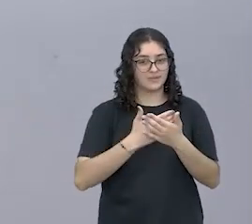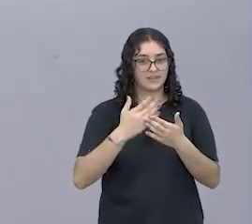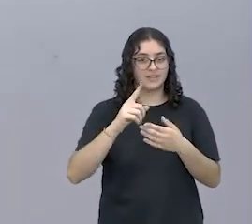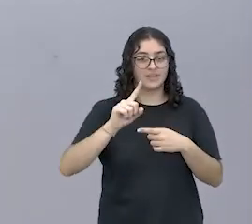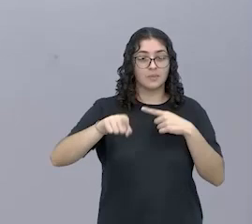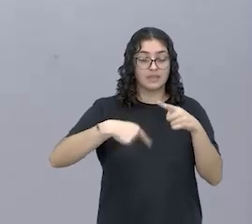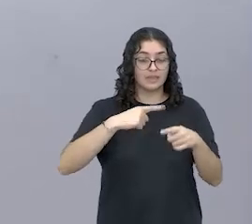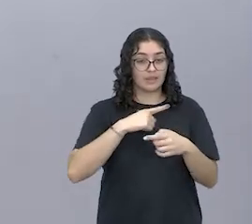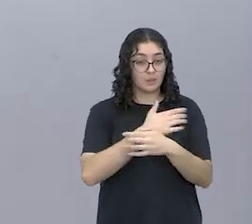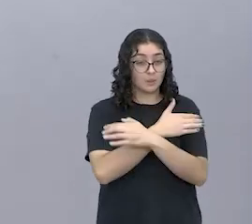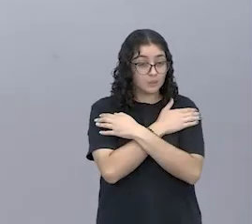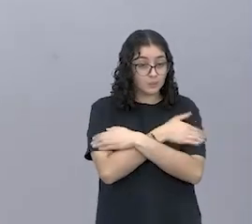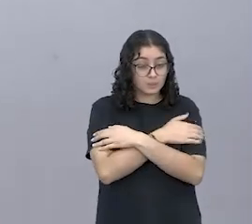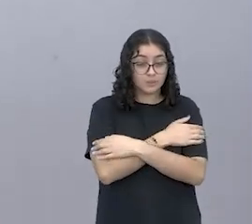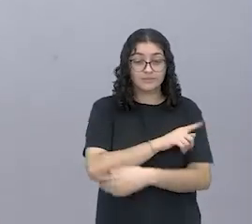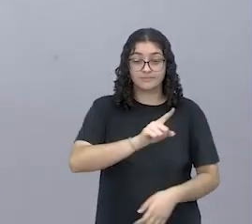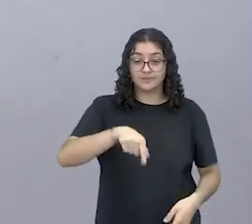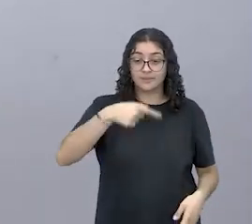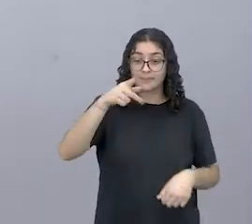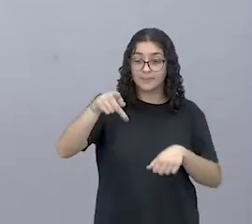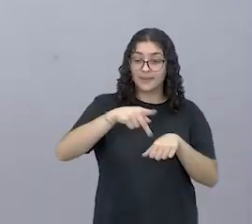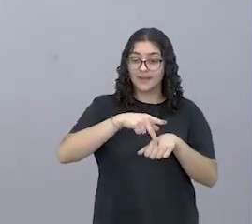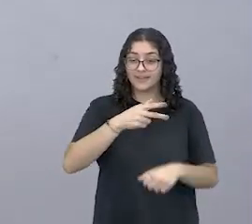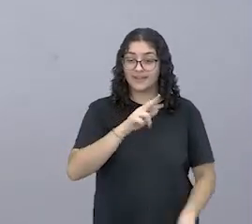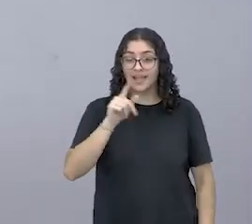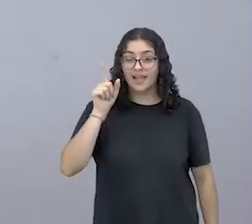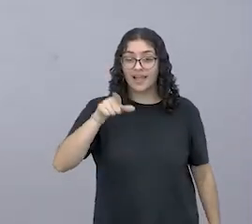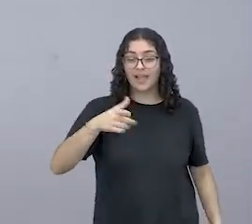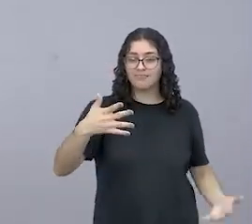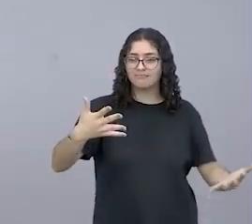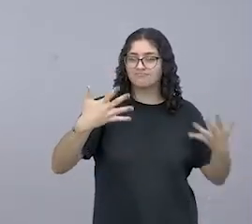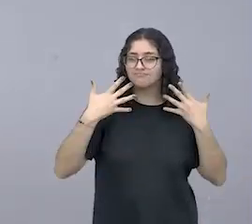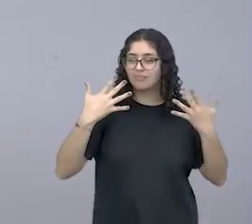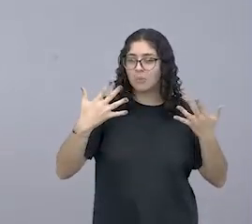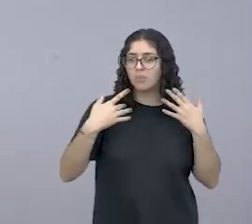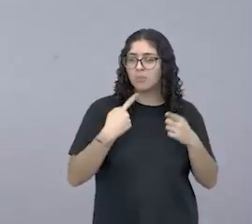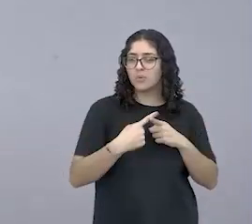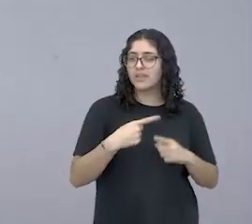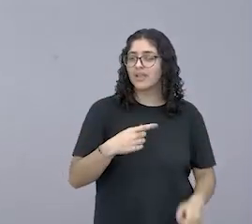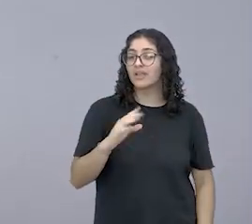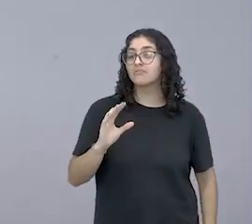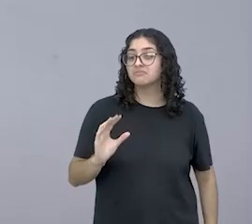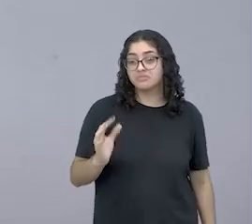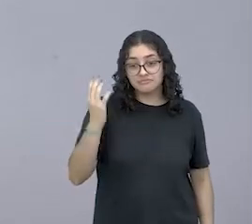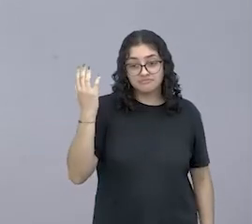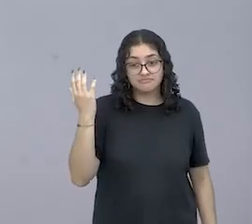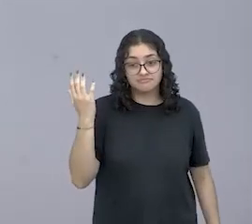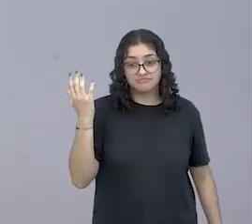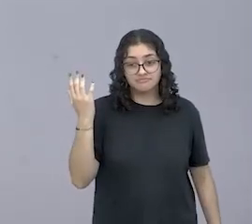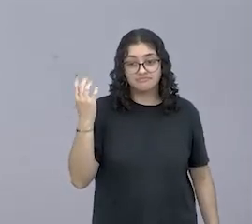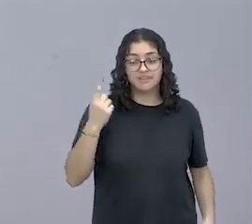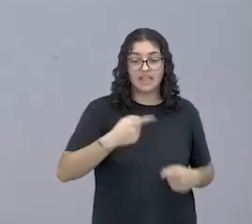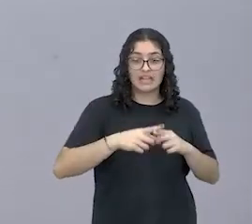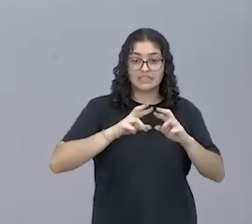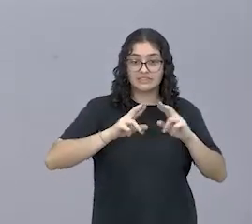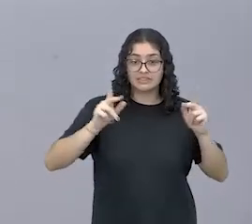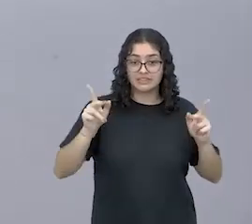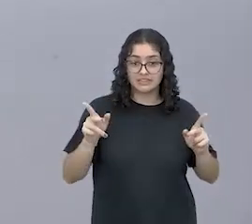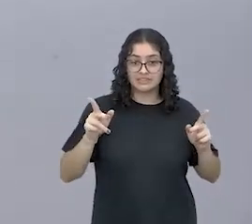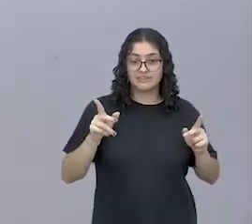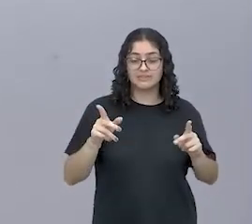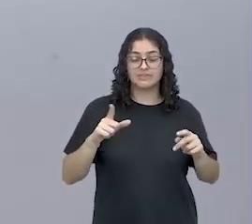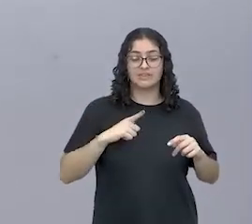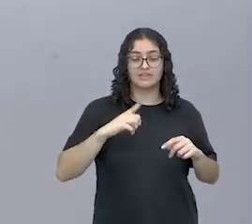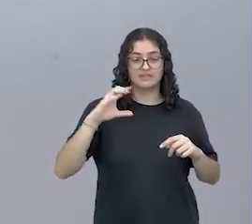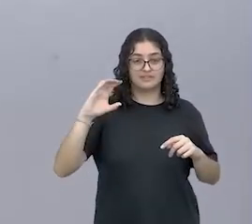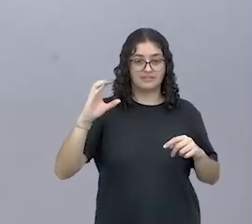pouco tem inverno e em alguns outros países é verão. Por que que isso acontece, né? O que que diferencia? E a gente vai trazendo